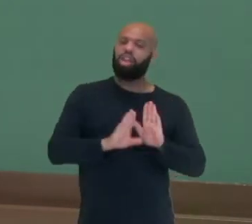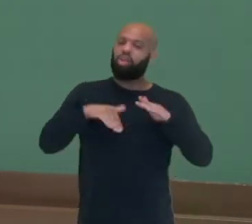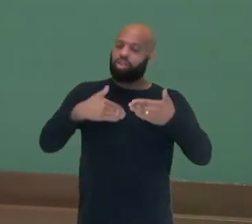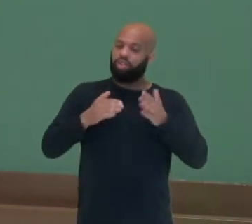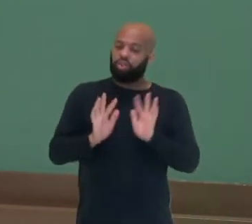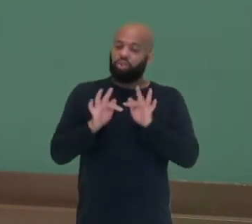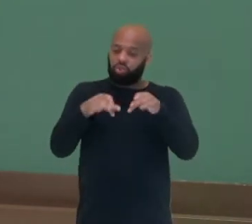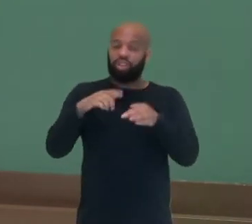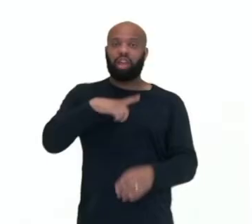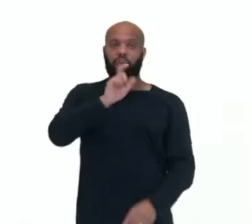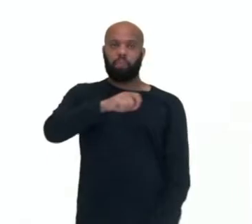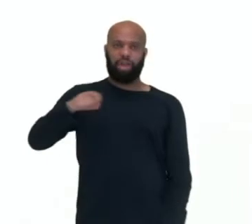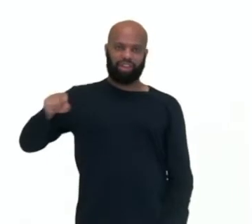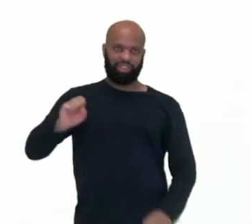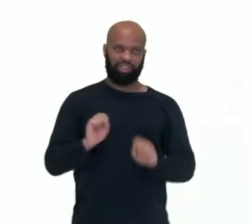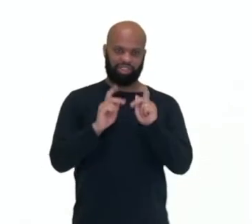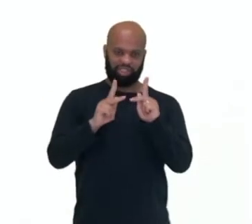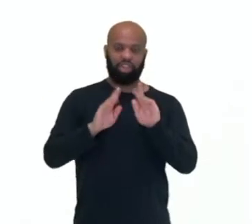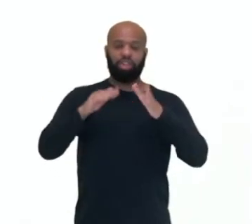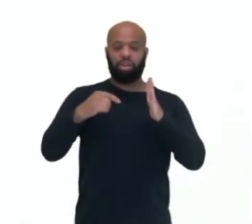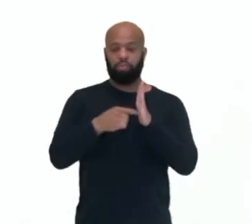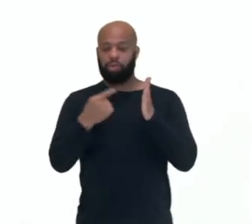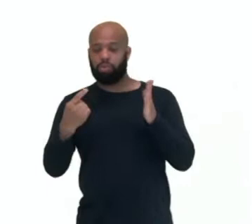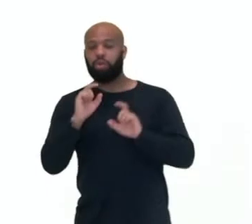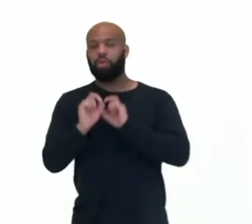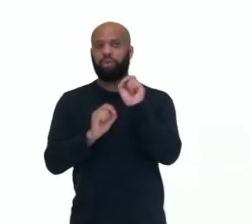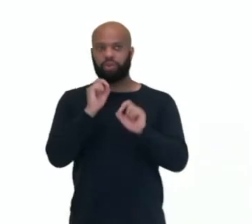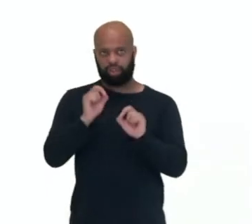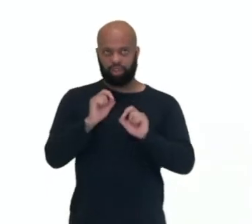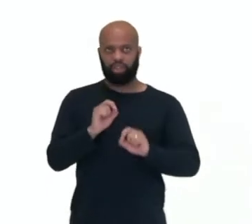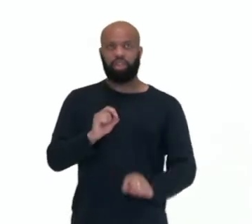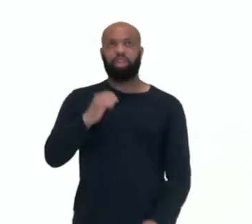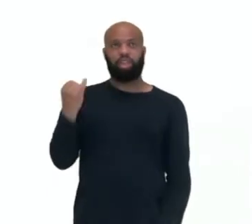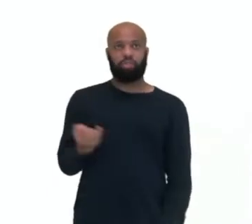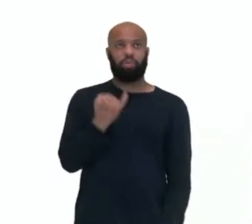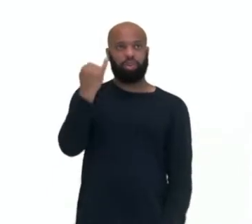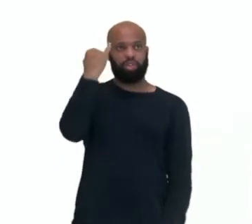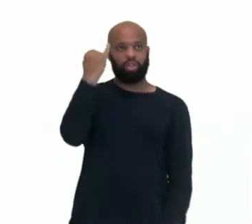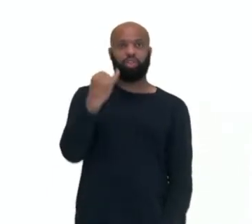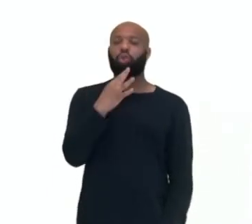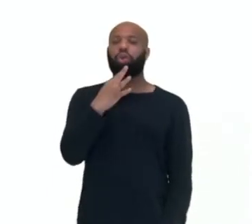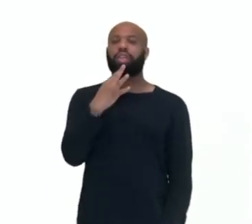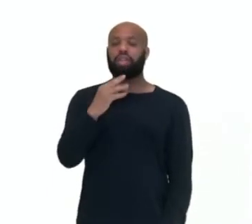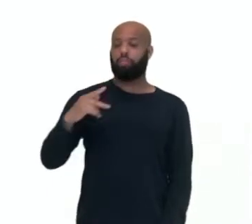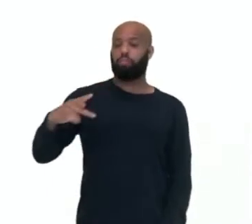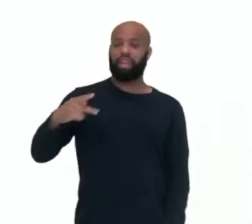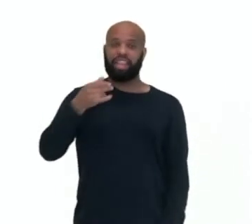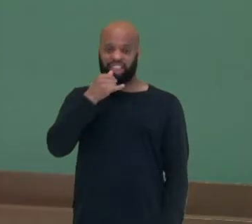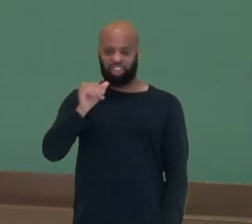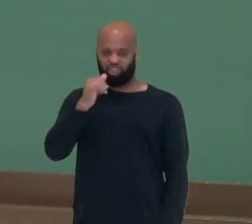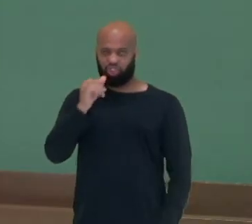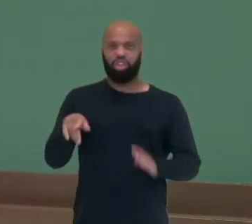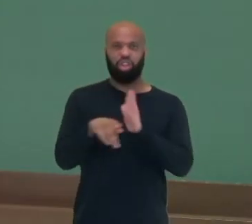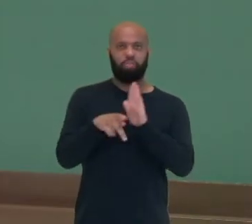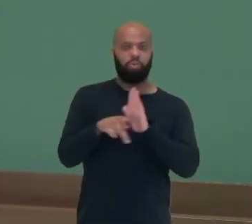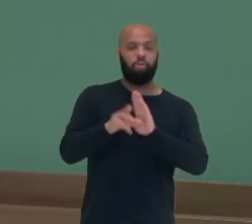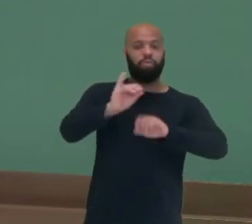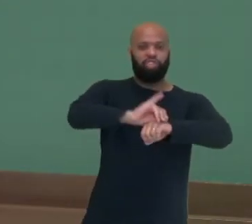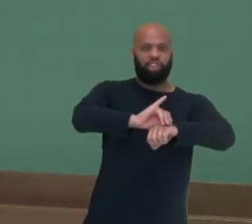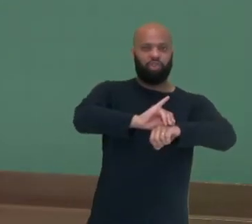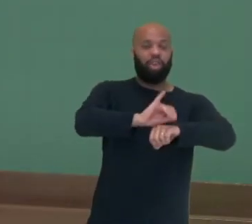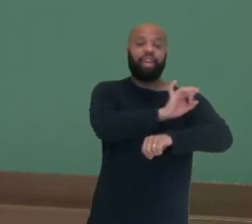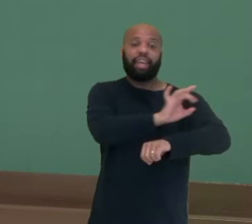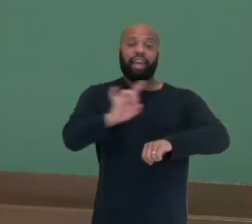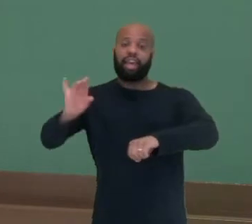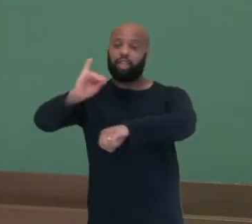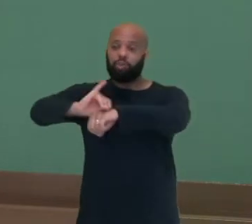temos o mês. Então, primeiro passo. Antes de mais nada, é preciso conhecer a potência do equipamento. Cada equipamento tem